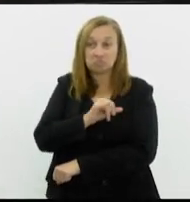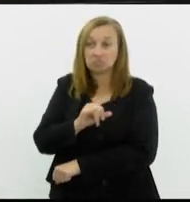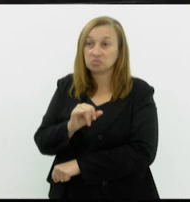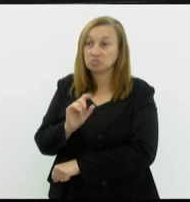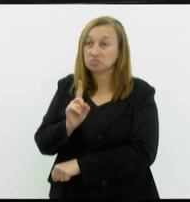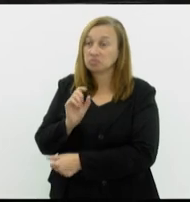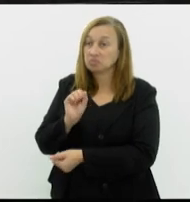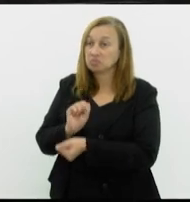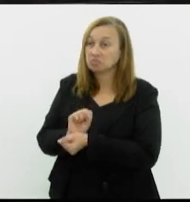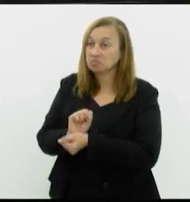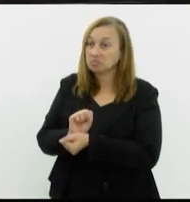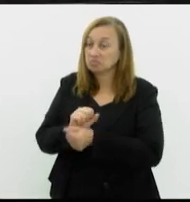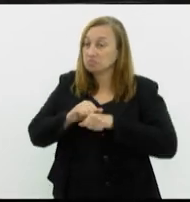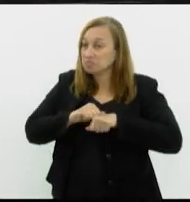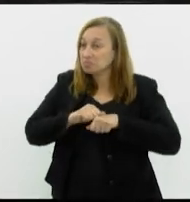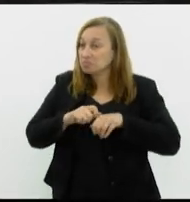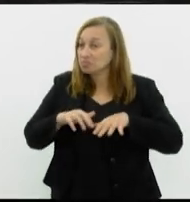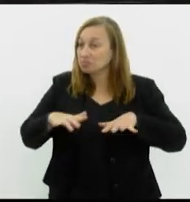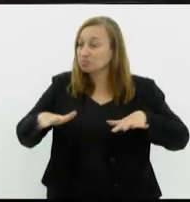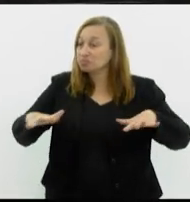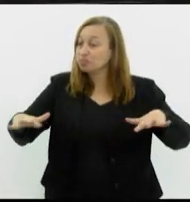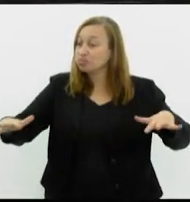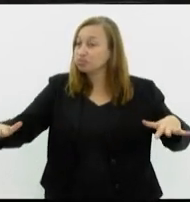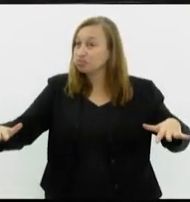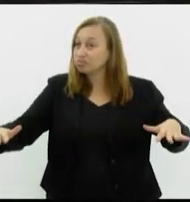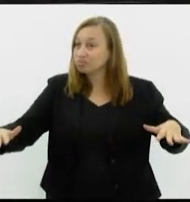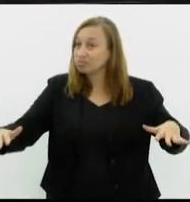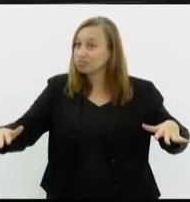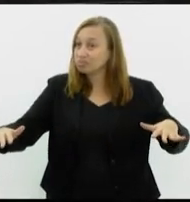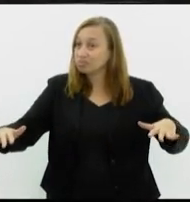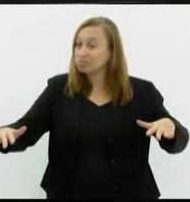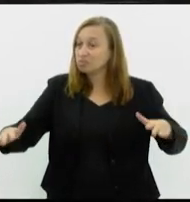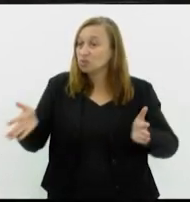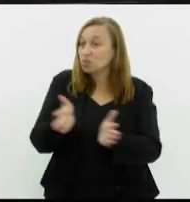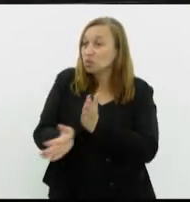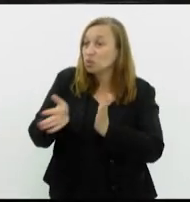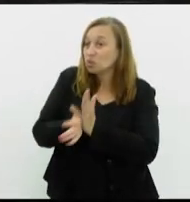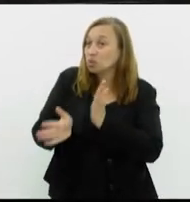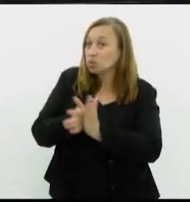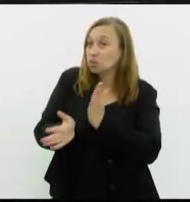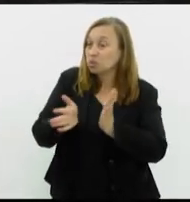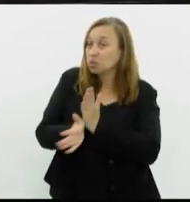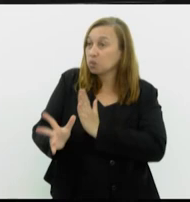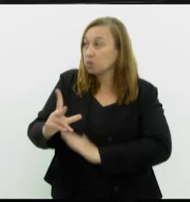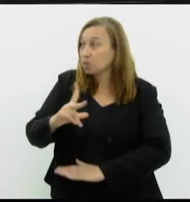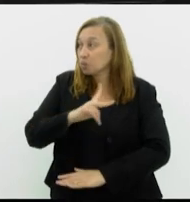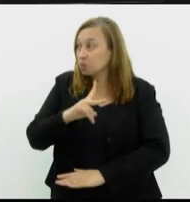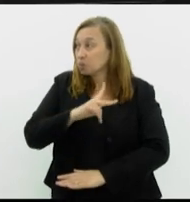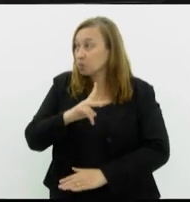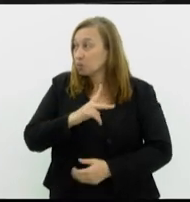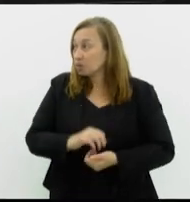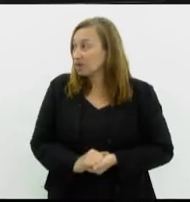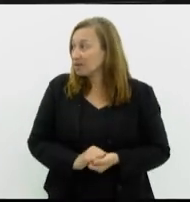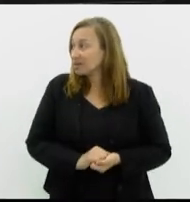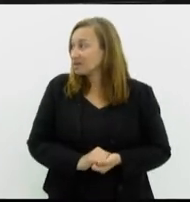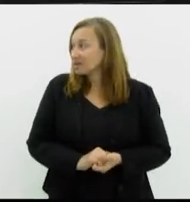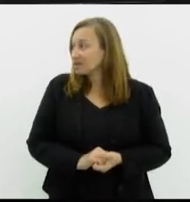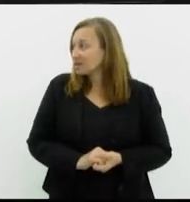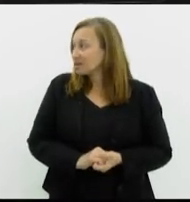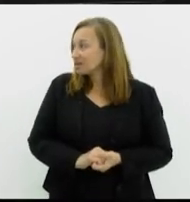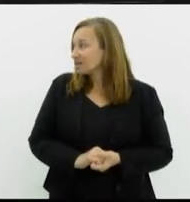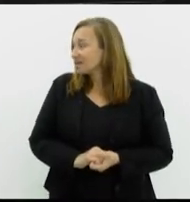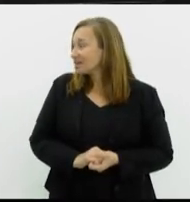de expandir os seus gastos de pessoal. Sabe bem,